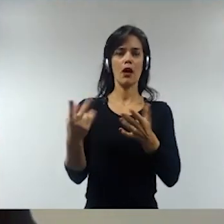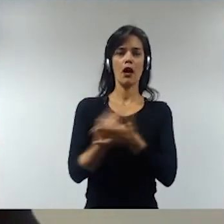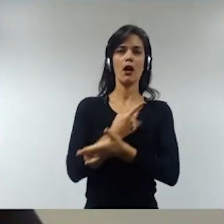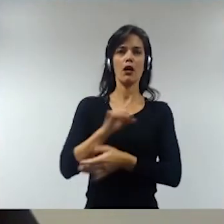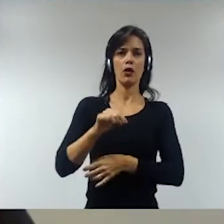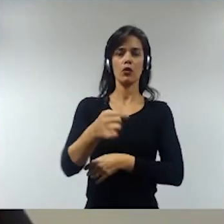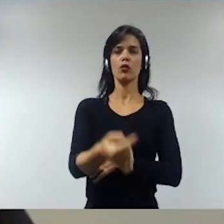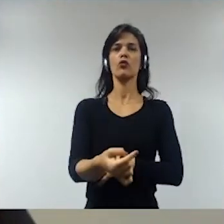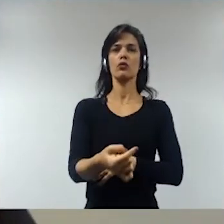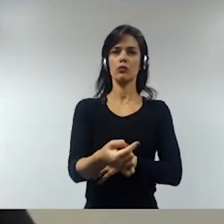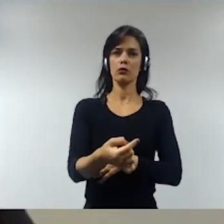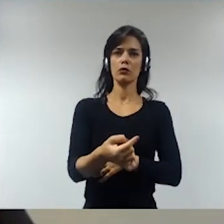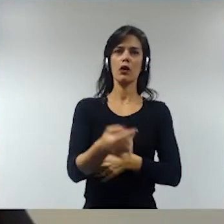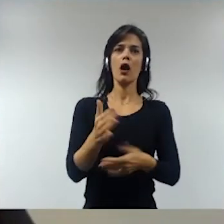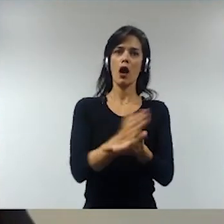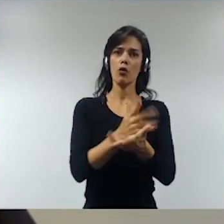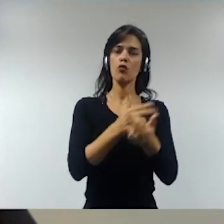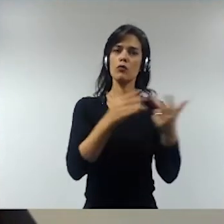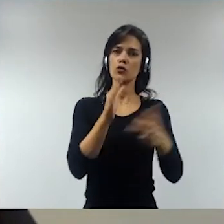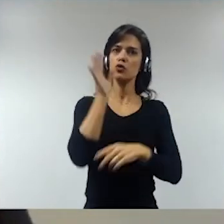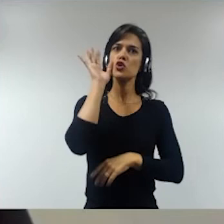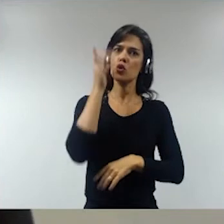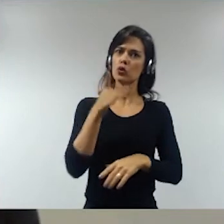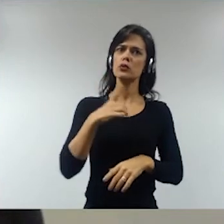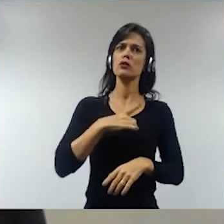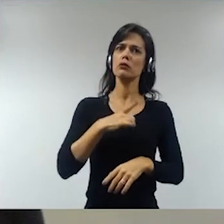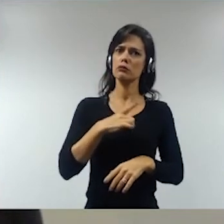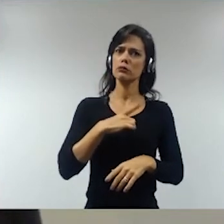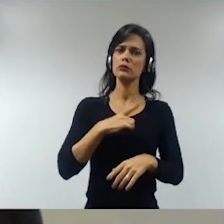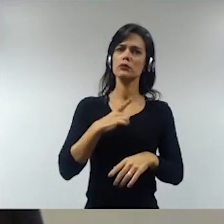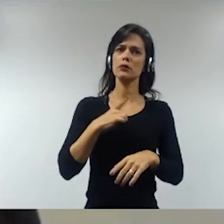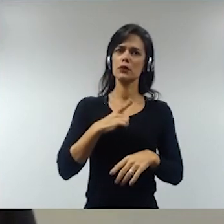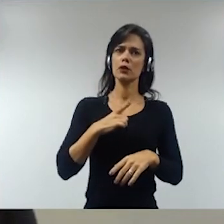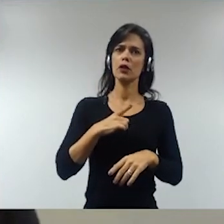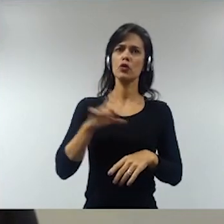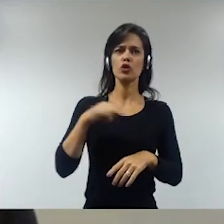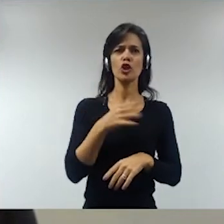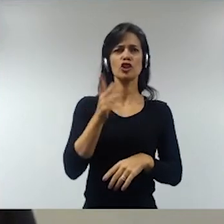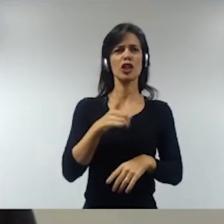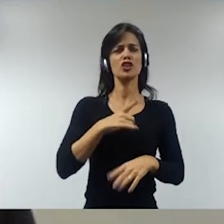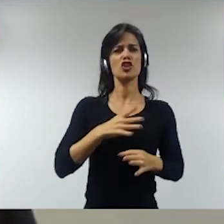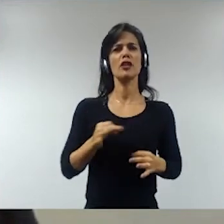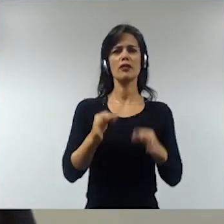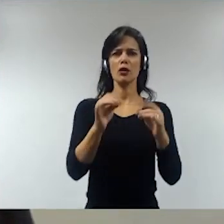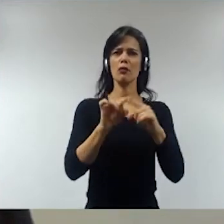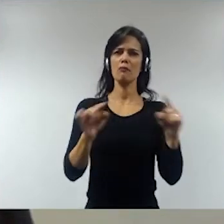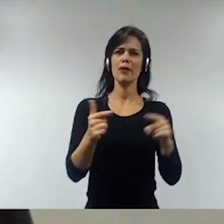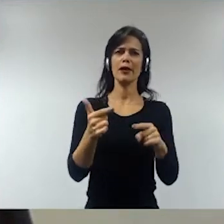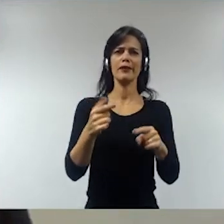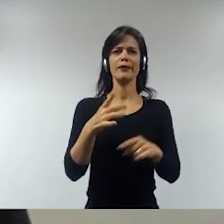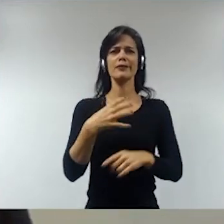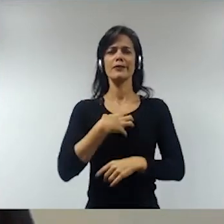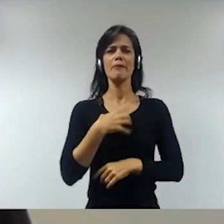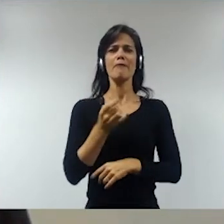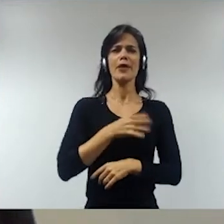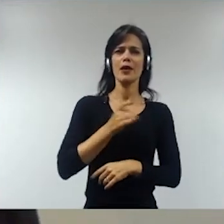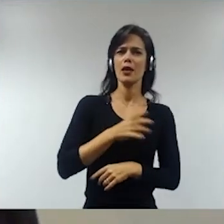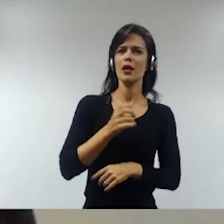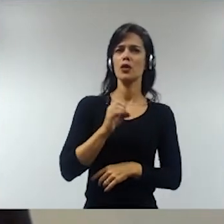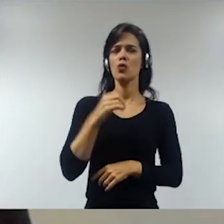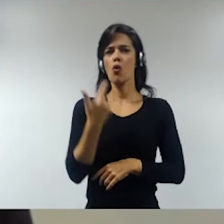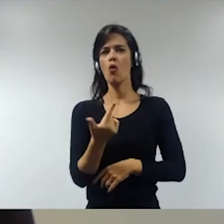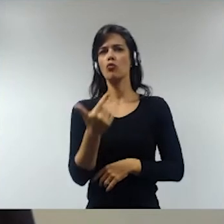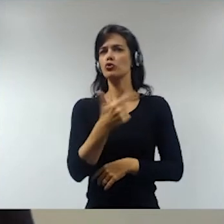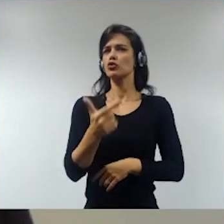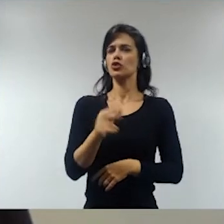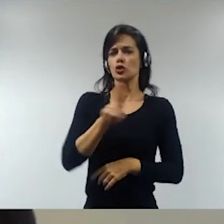solução, trouxe como algo que já estava aí, mas que nós, por medo ou por qualquer outro motivo, não nos